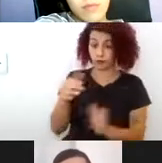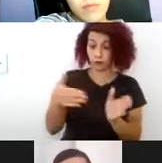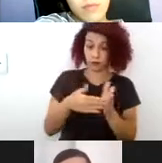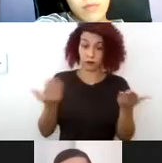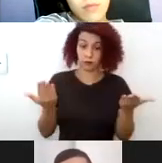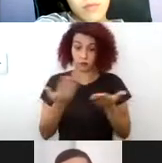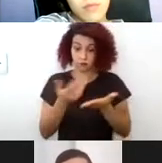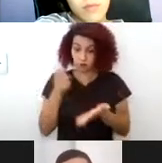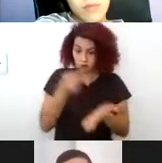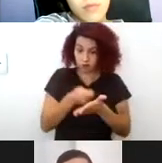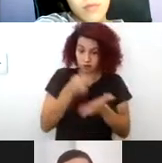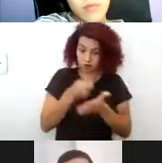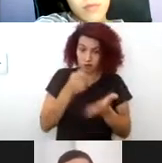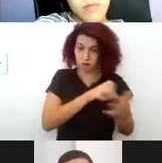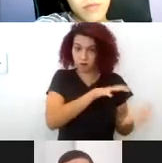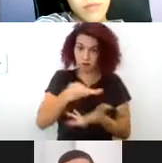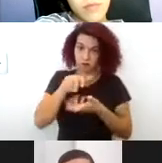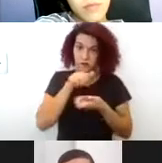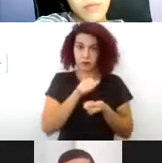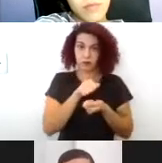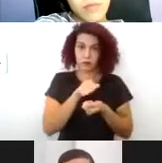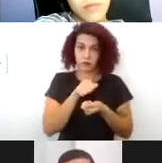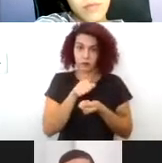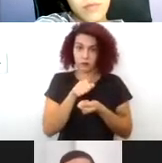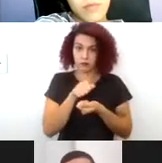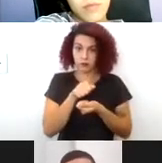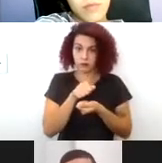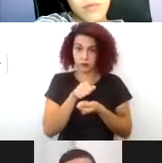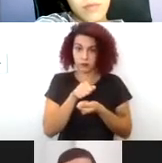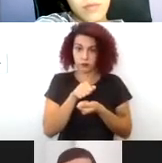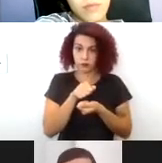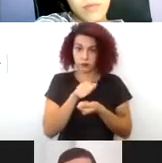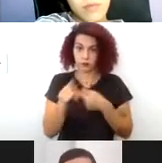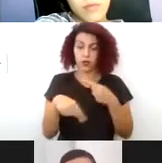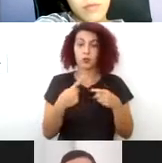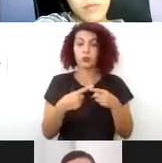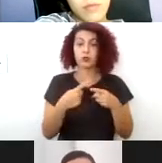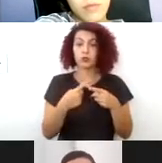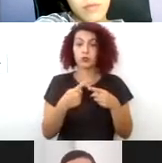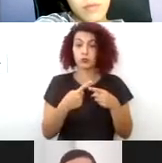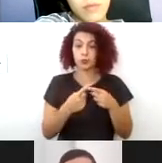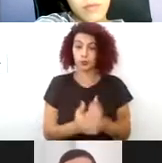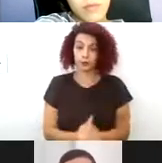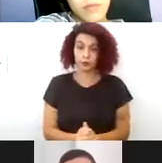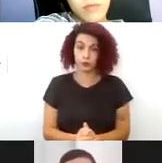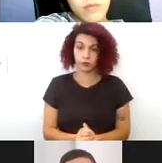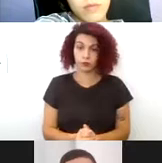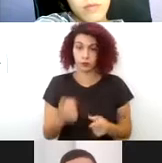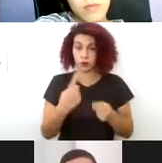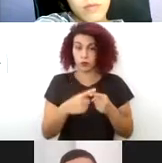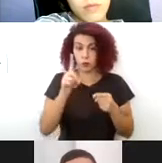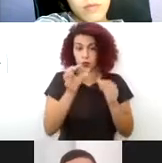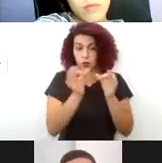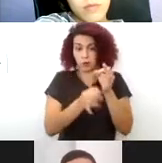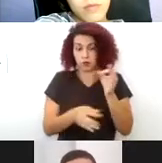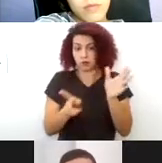nível de operação do mundo E aí é porque o resto só também